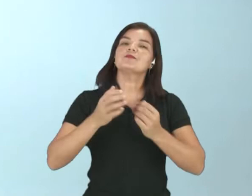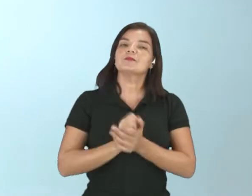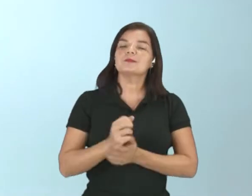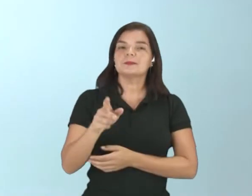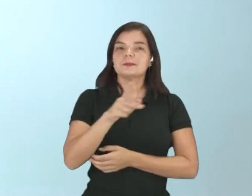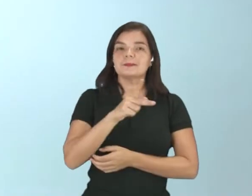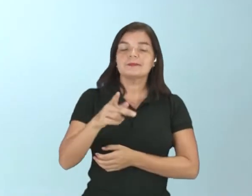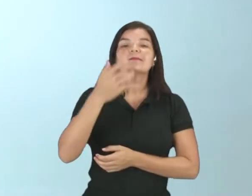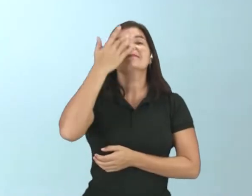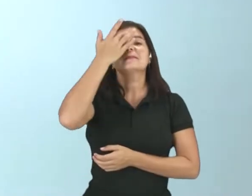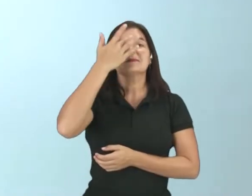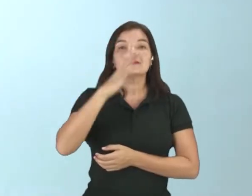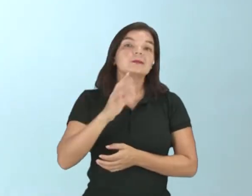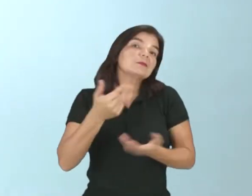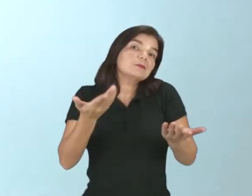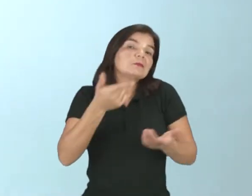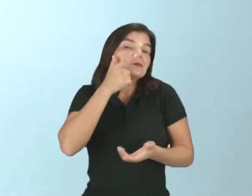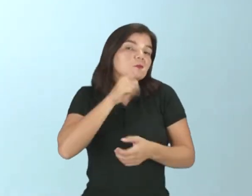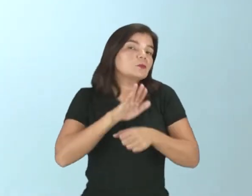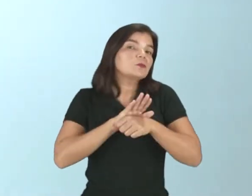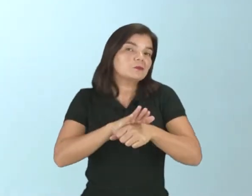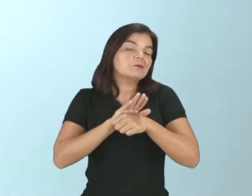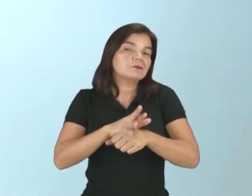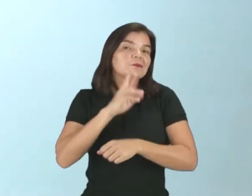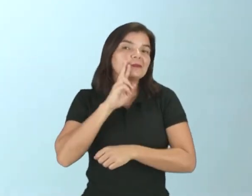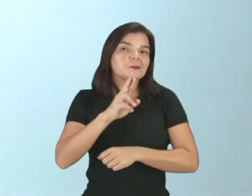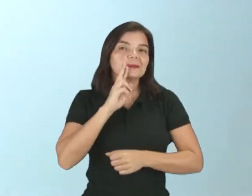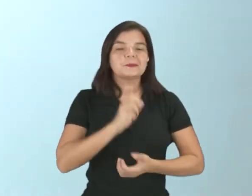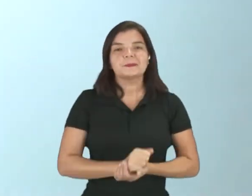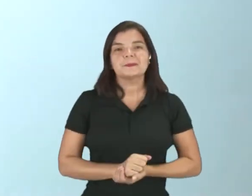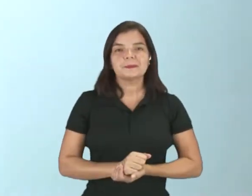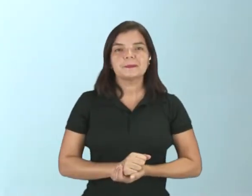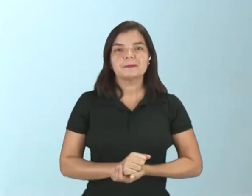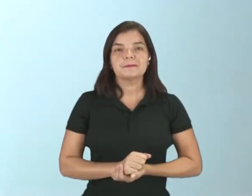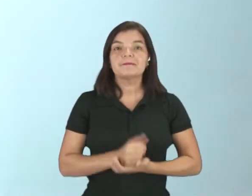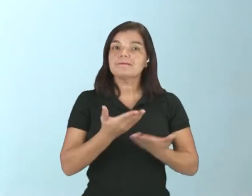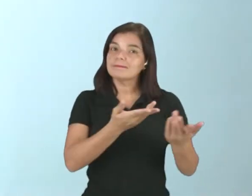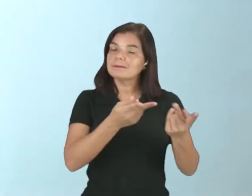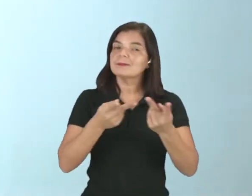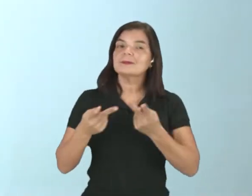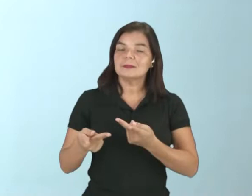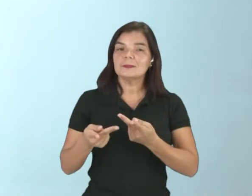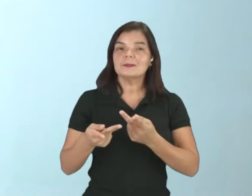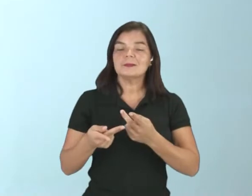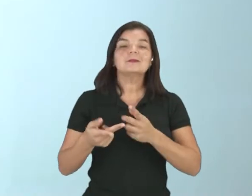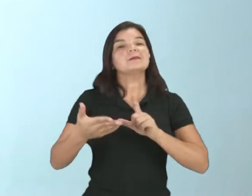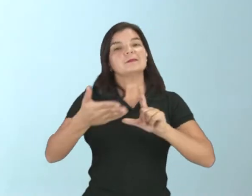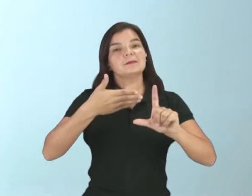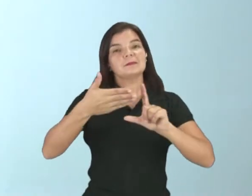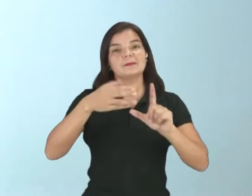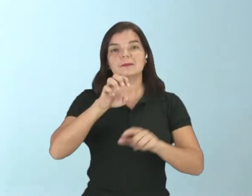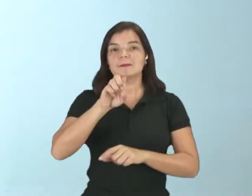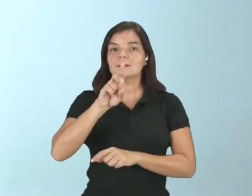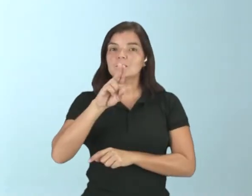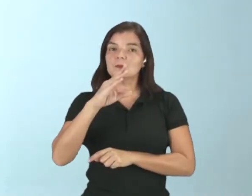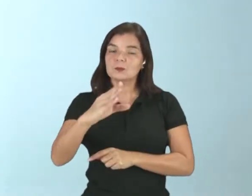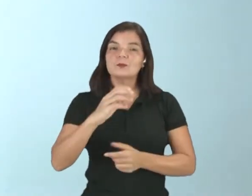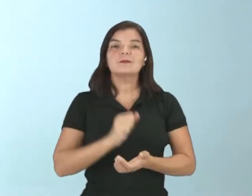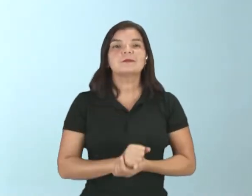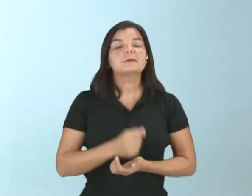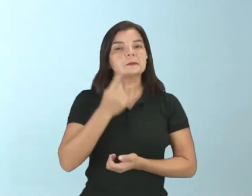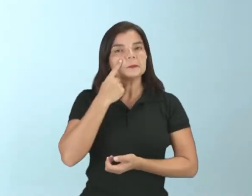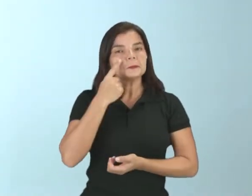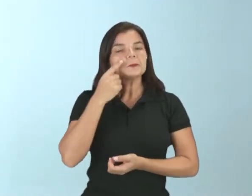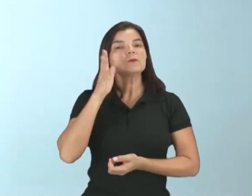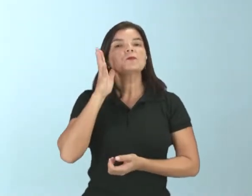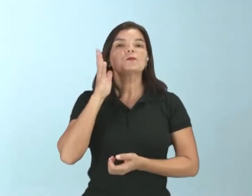seu professor, quem sabe ele consegue te ajudar nesse processo de resolução. Por fim, quero te convidar a acessar a plataforma Eduque. Lá você